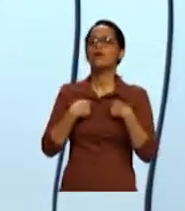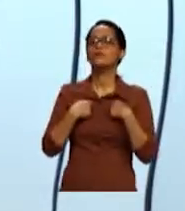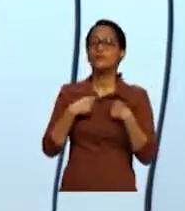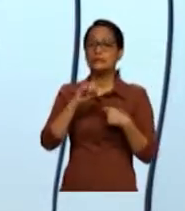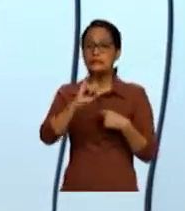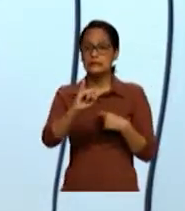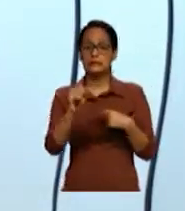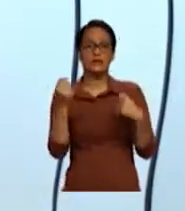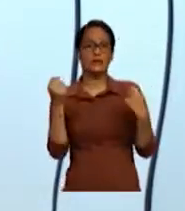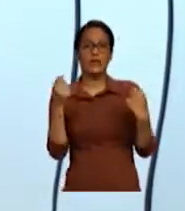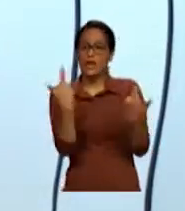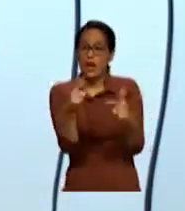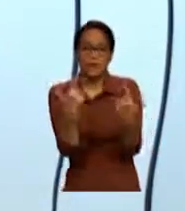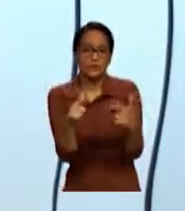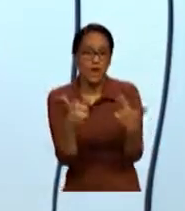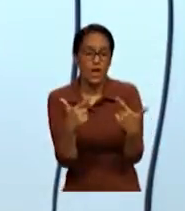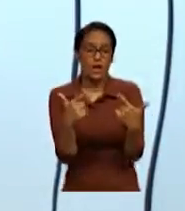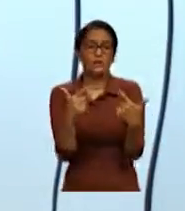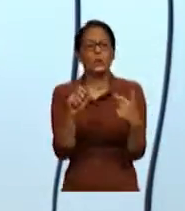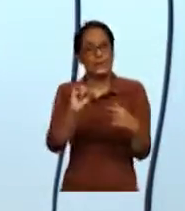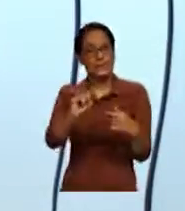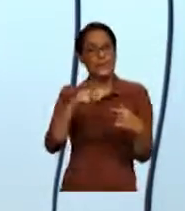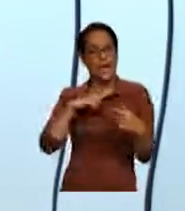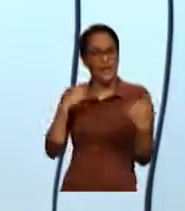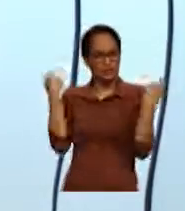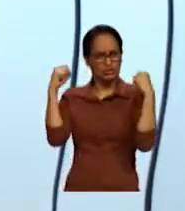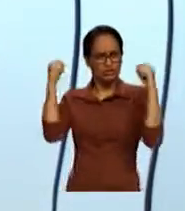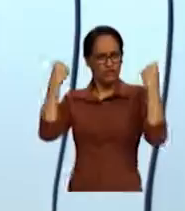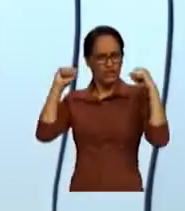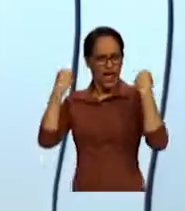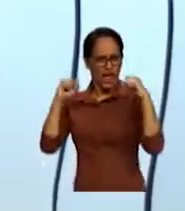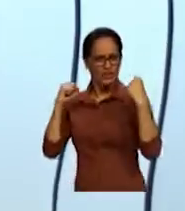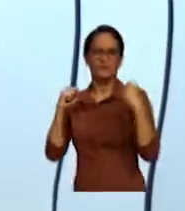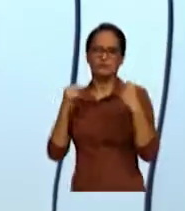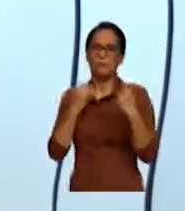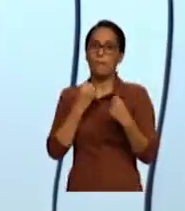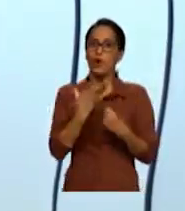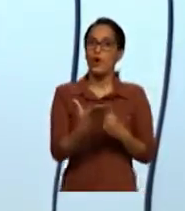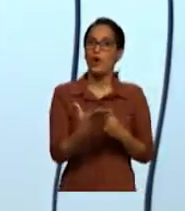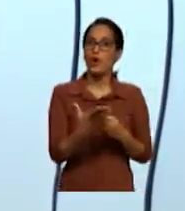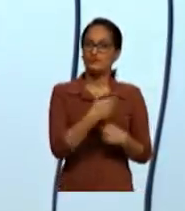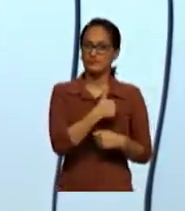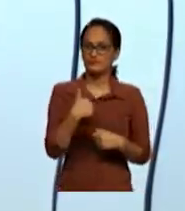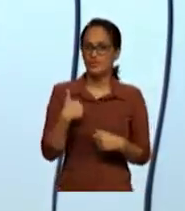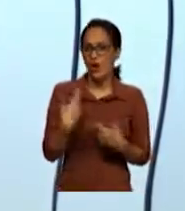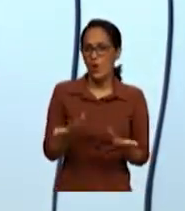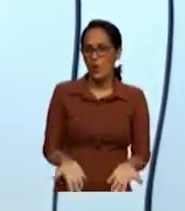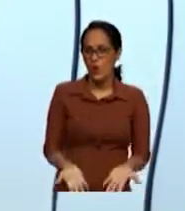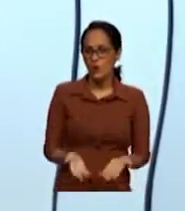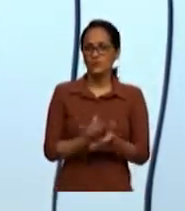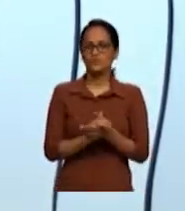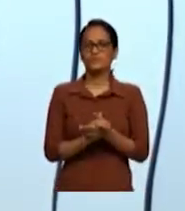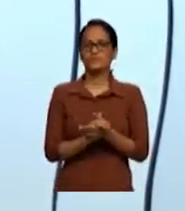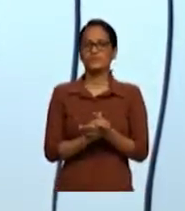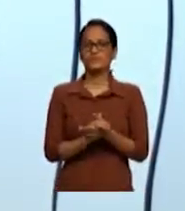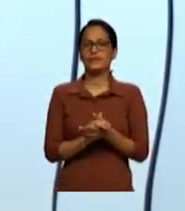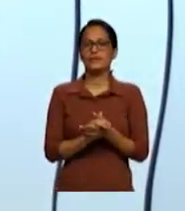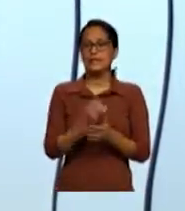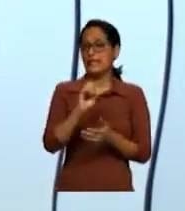uma vida que não seja sedentária, e alertando aqui o quê? Sobre aumento de